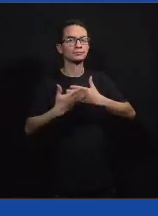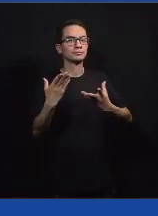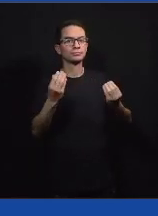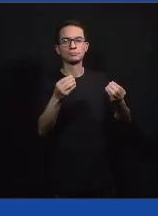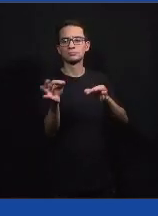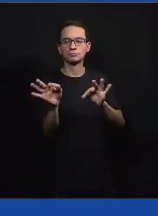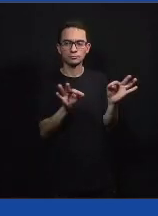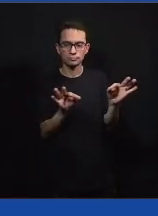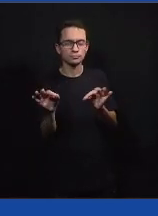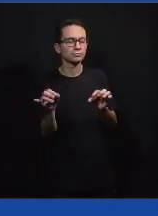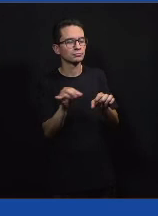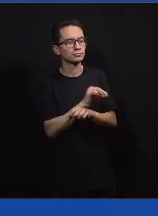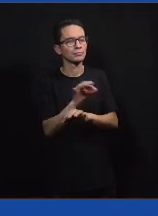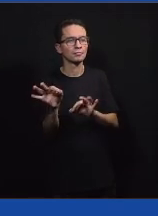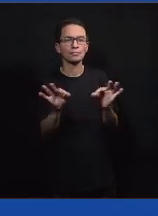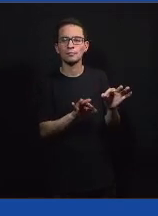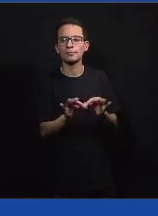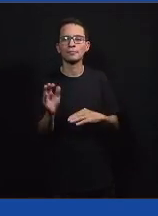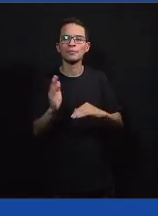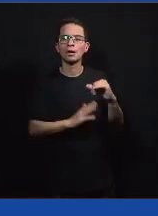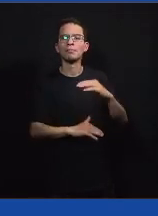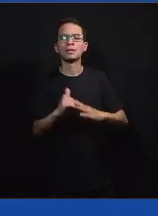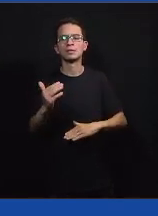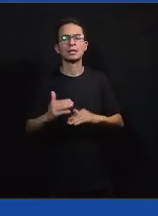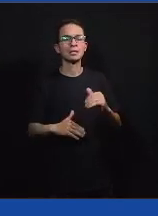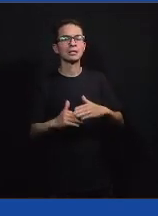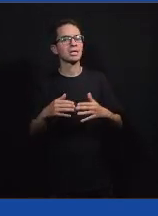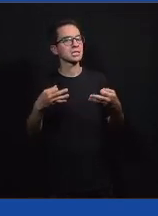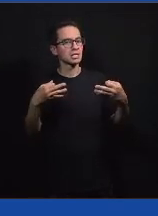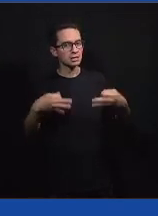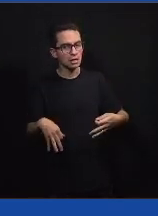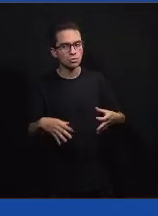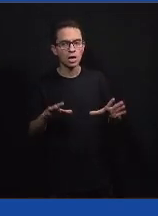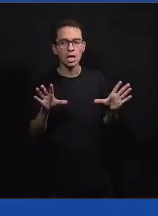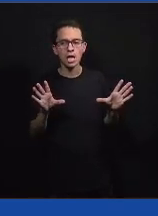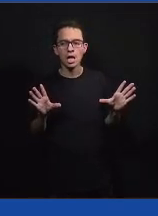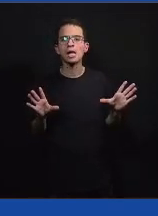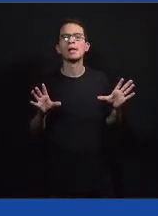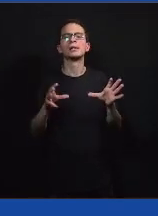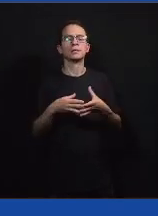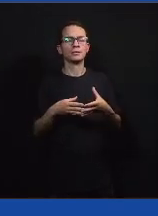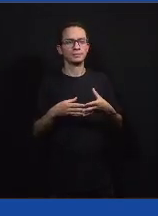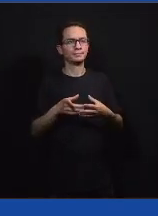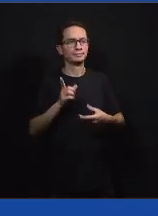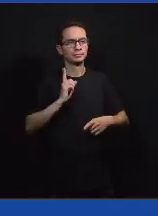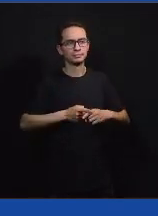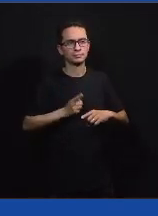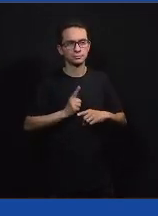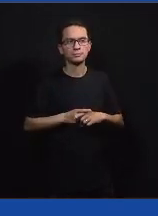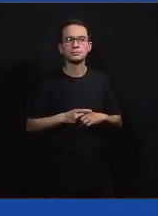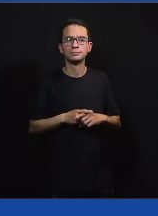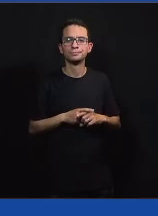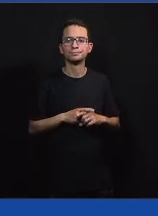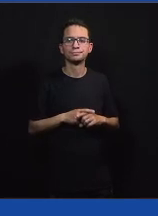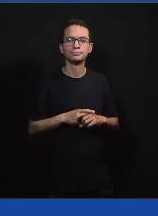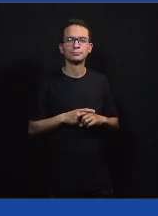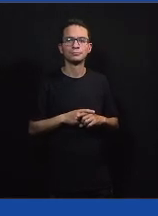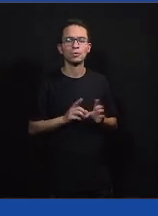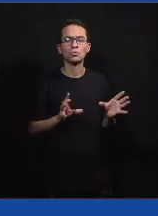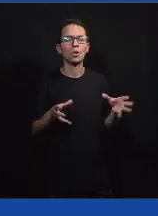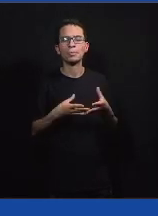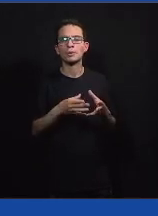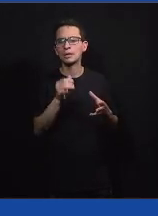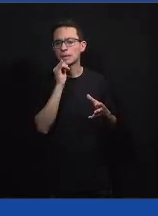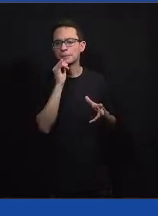planos para o futuro que a minha competência acho que foi trabalho em equipe acho que porque o meu grupo ele tinha o